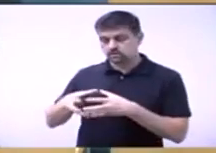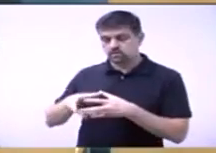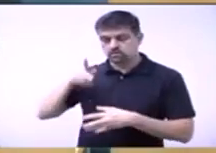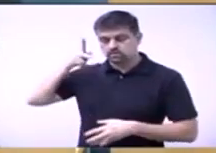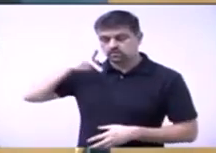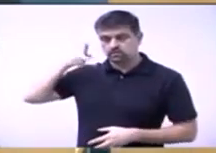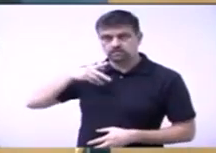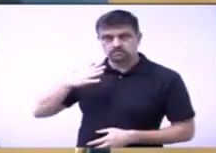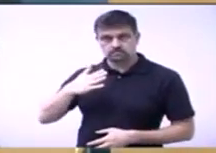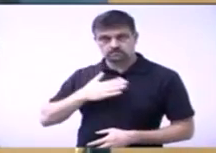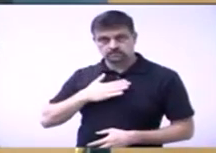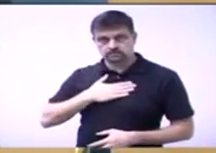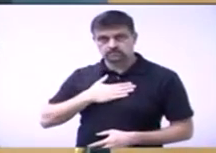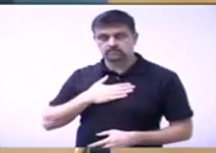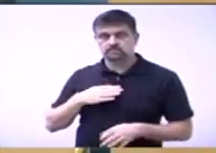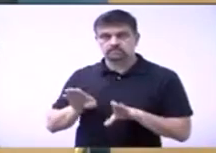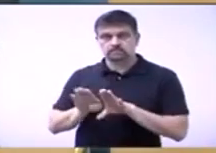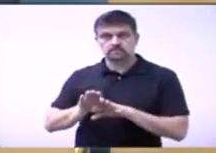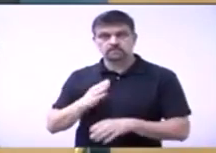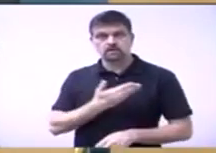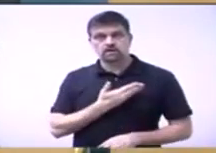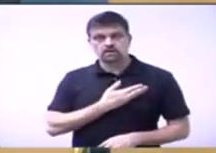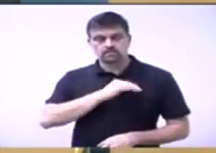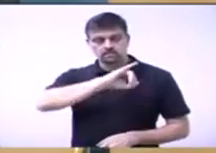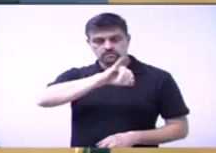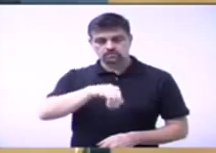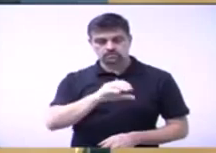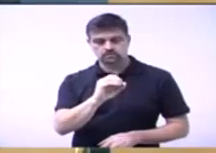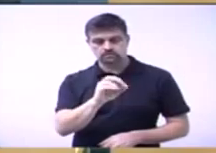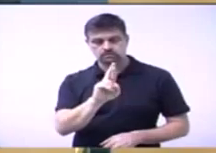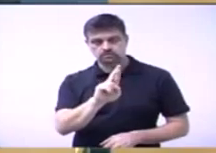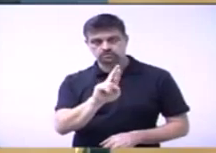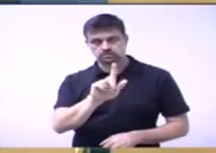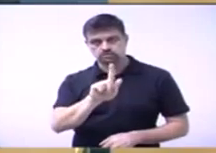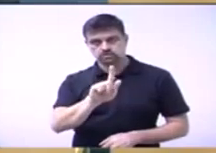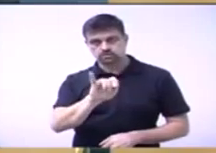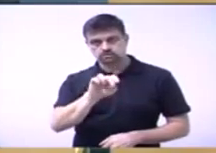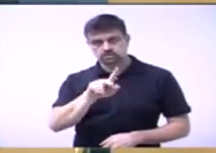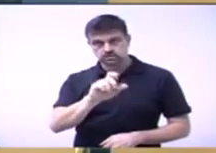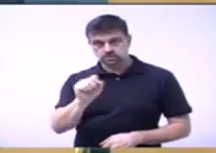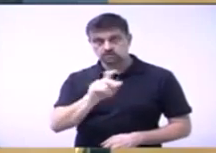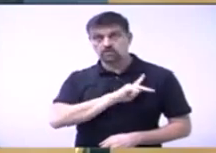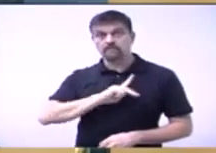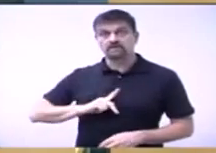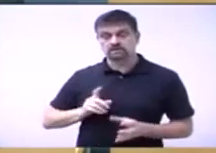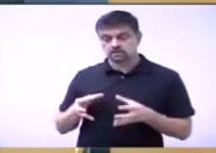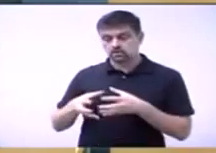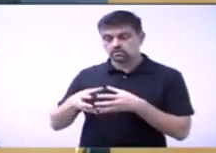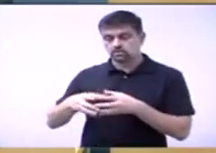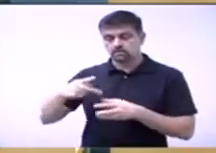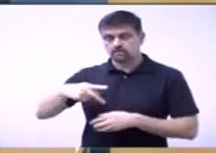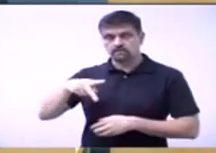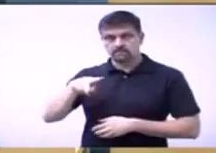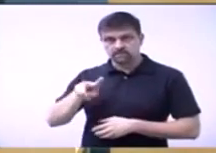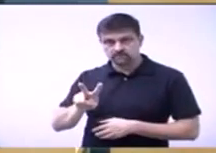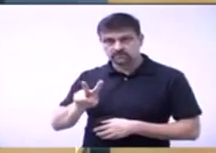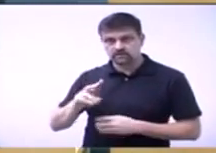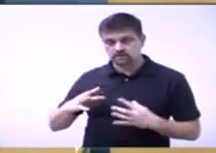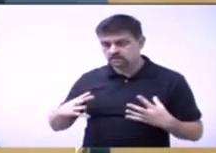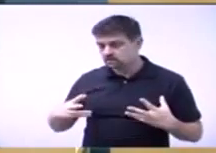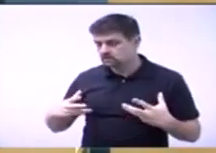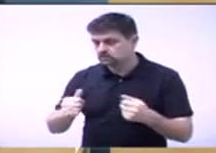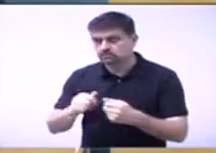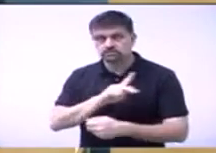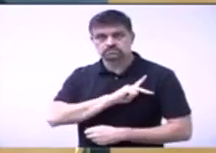e também meu amigo Jorginho, presidente do PV. Em nome dos dois, cumprimento a todos os presidentes de partido